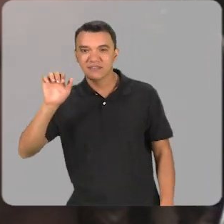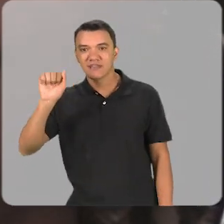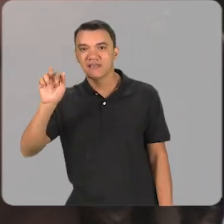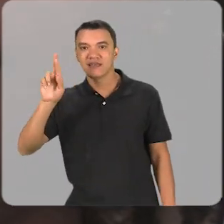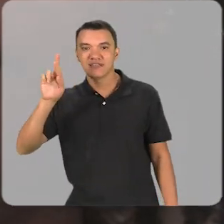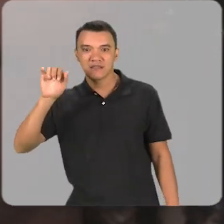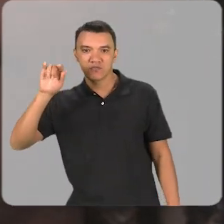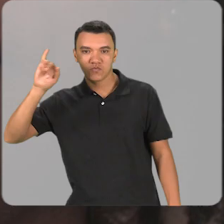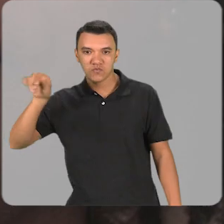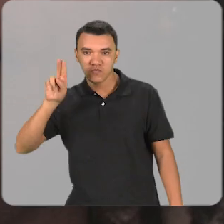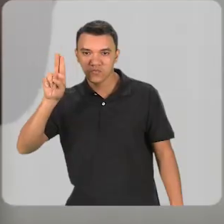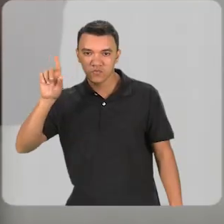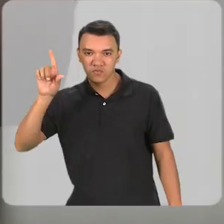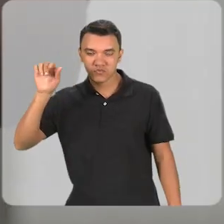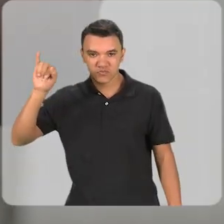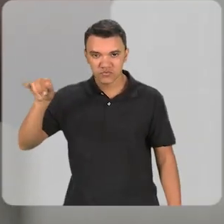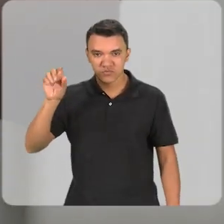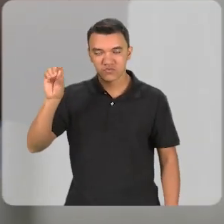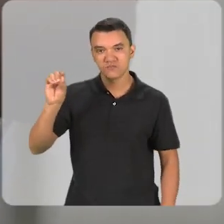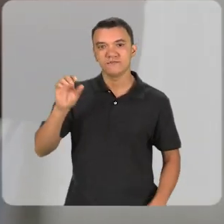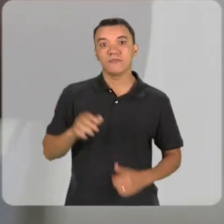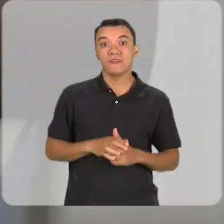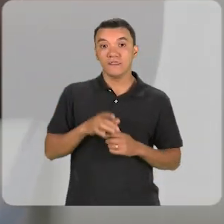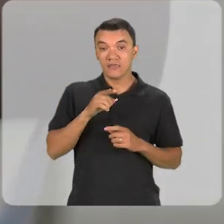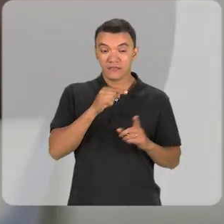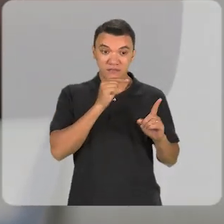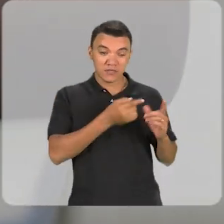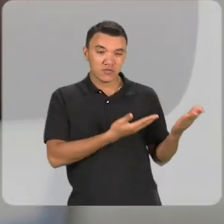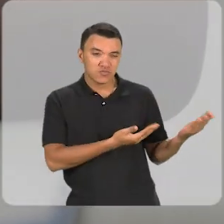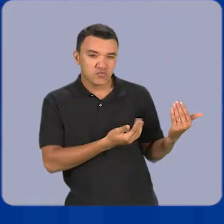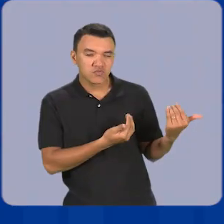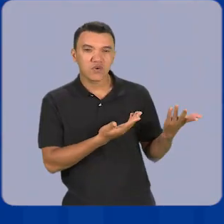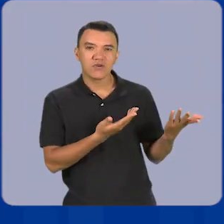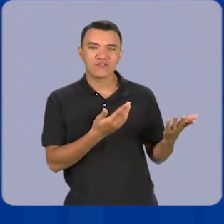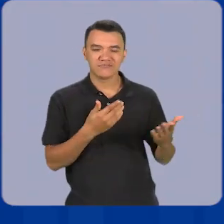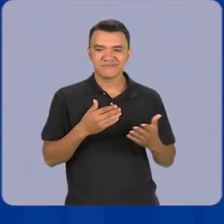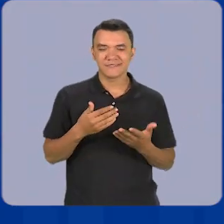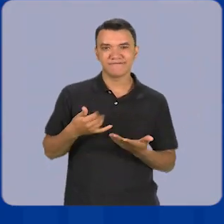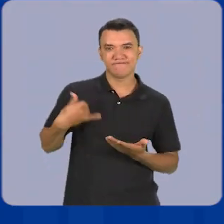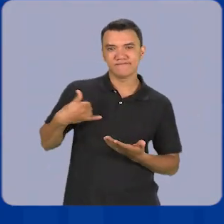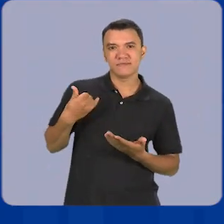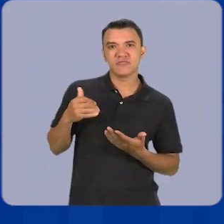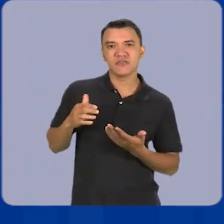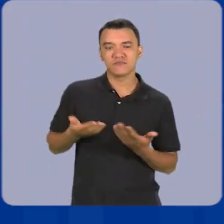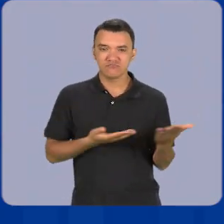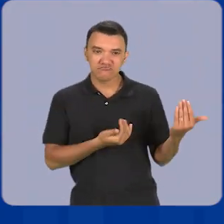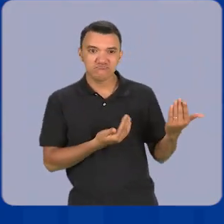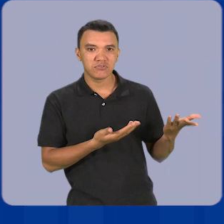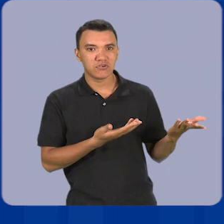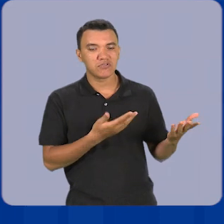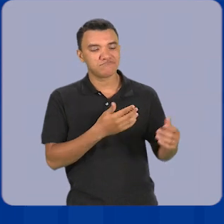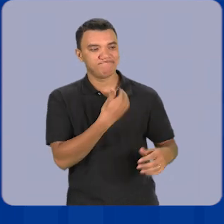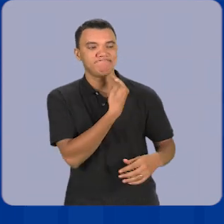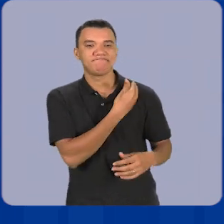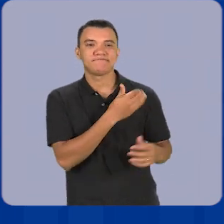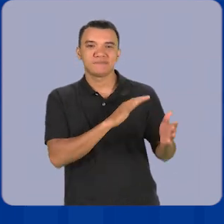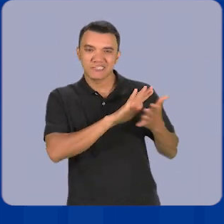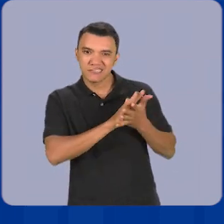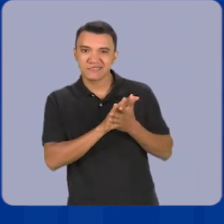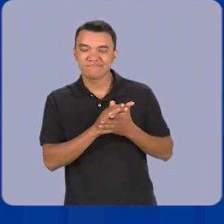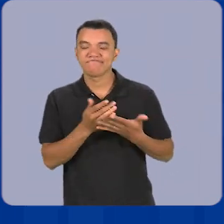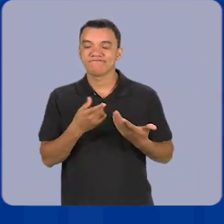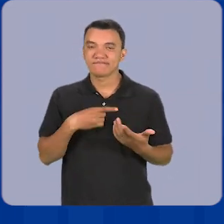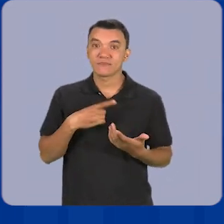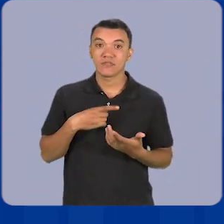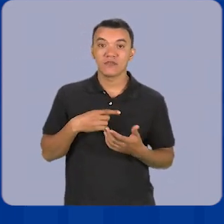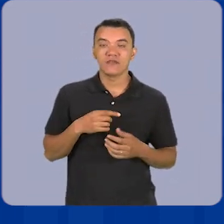que enfrentar os desafios de conviver com o racismo. É um filme imperdível. Agora a gente vai mudar de assunto, a gente vai falar sobre